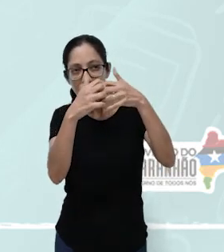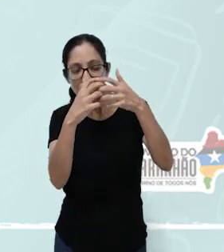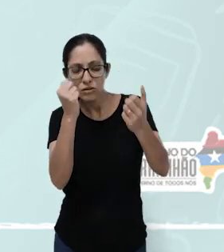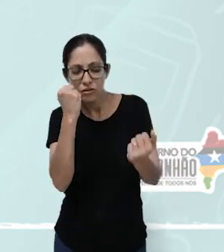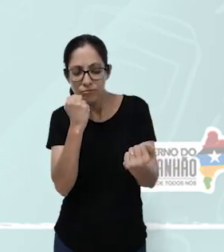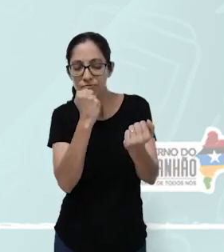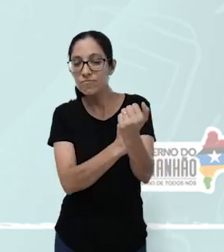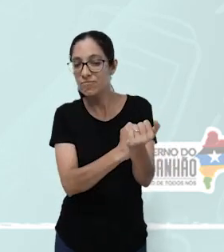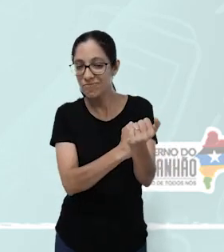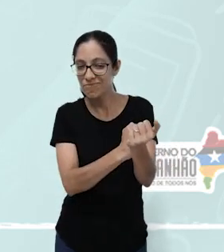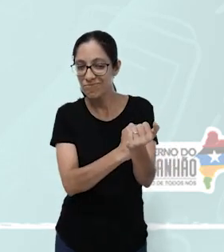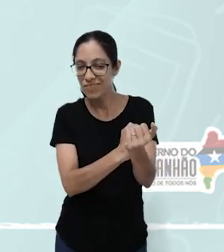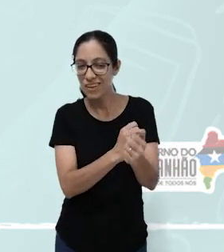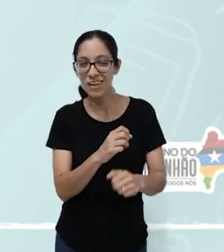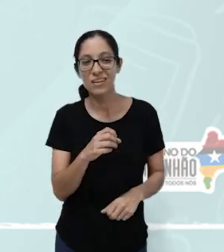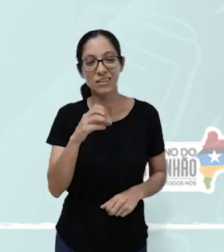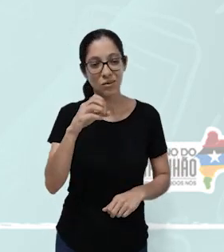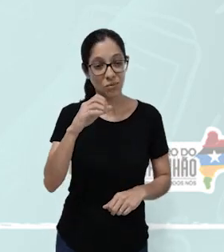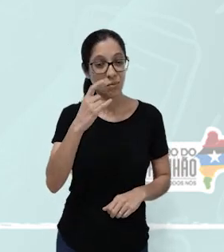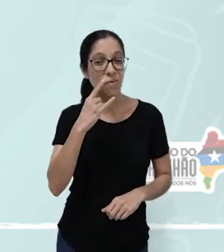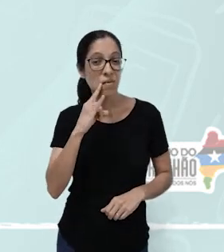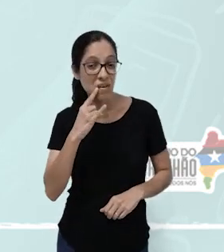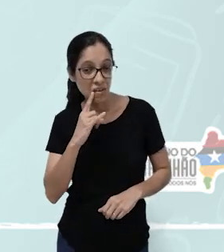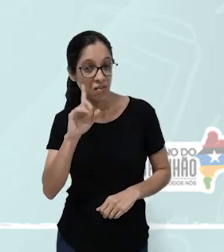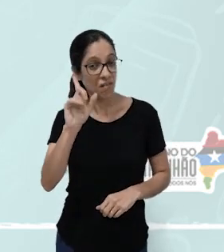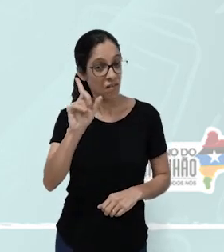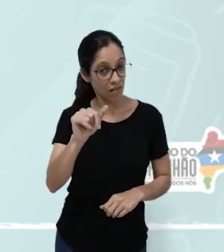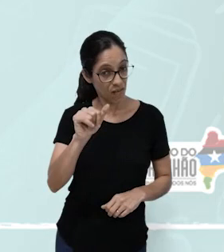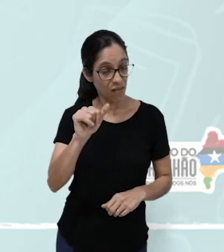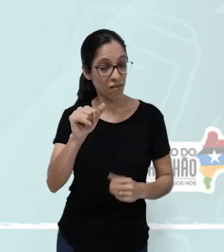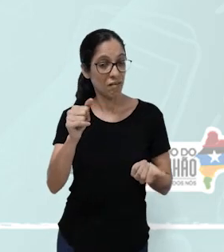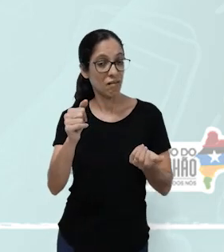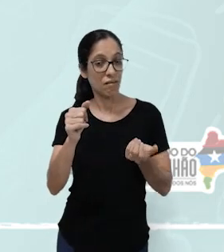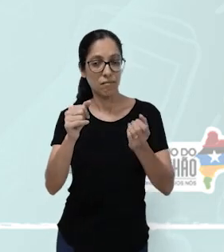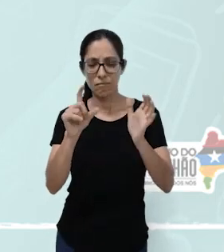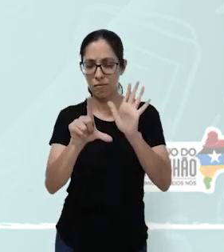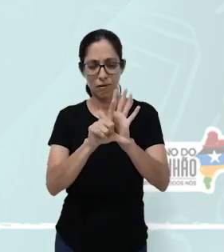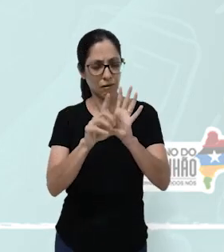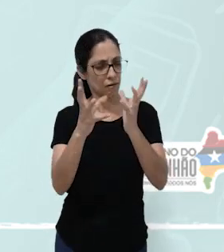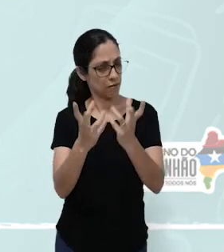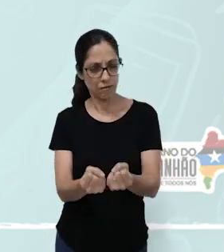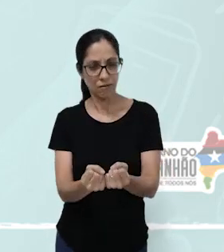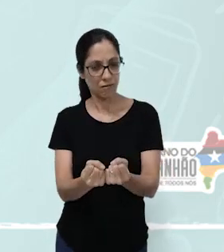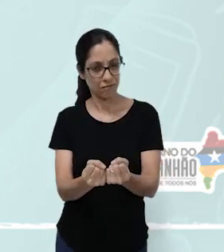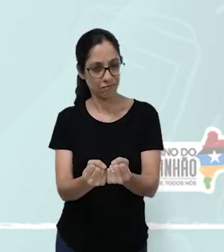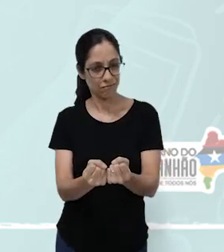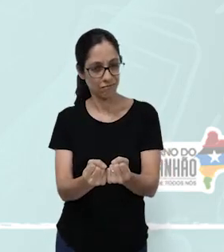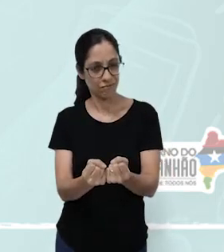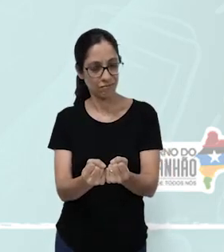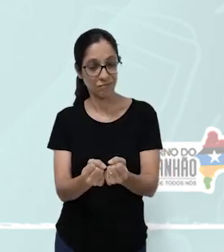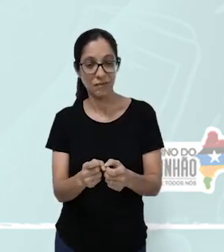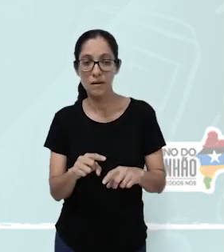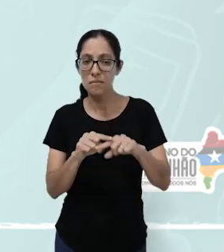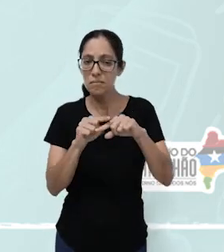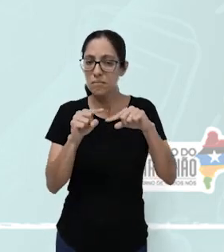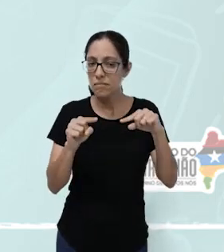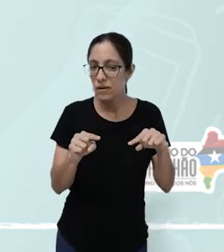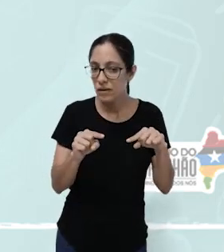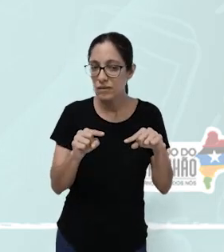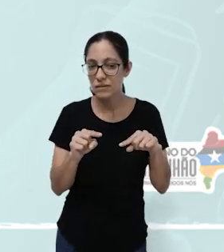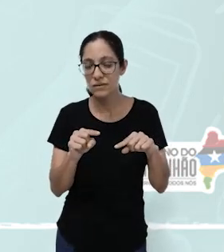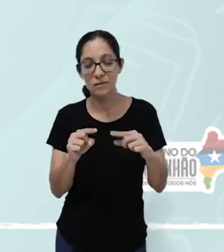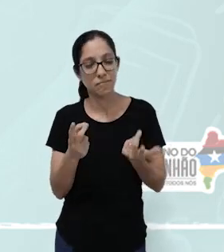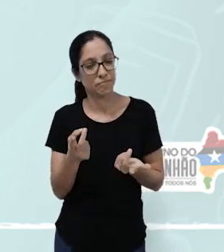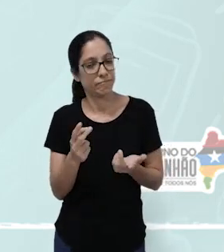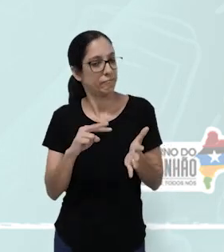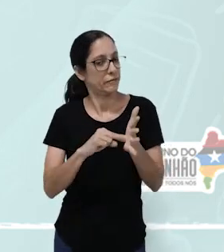uma droga lícita. Aí é o grande problema que eu venho falando para vocês. É lícito, é legal, mas por ser lícito e legal